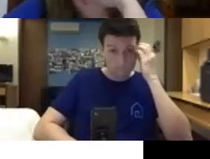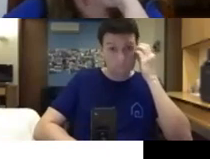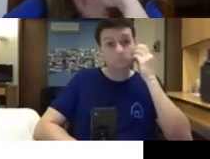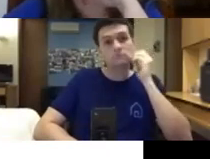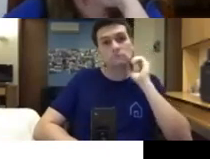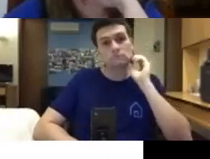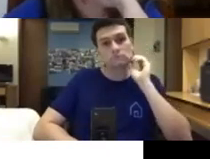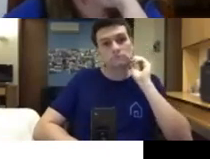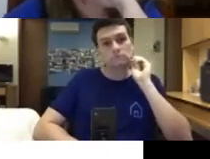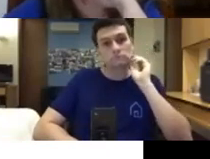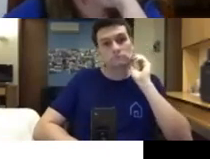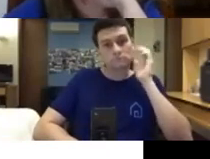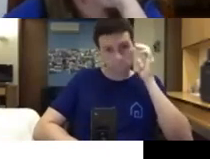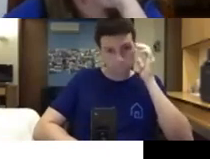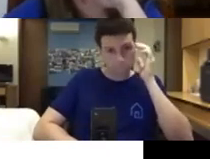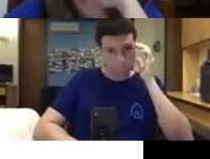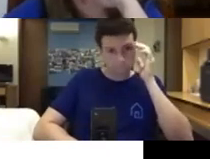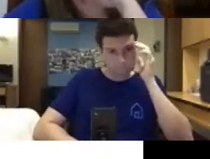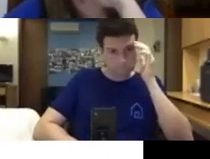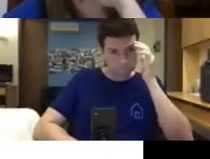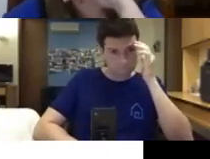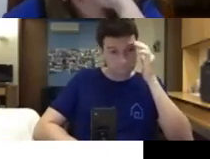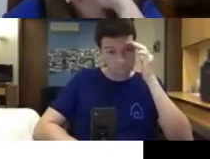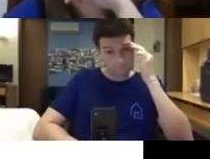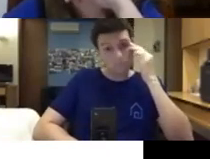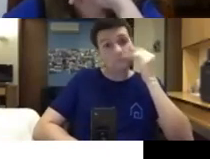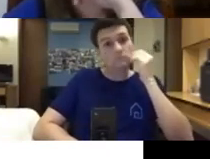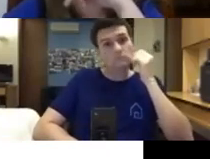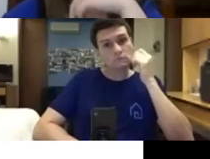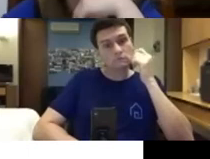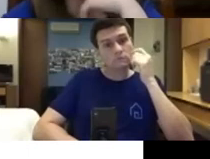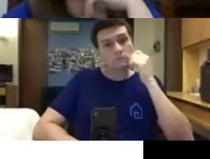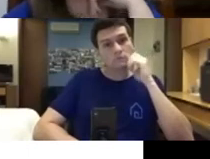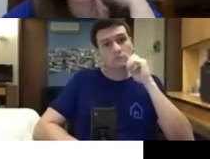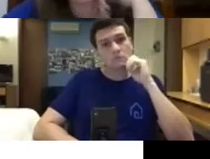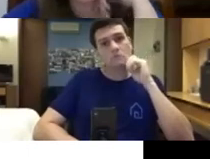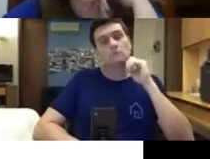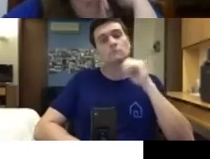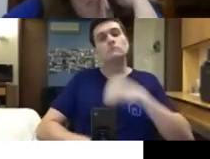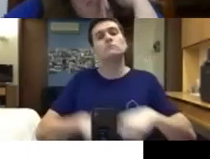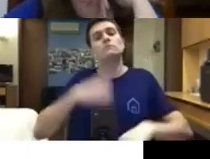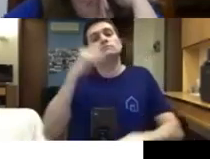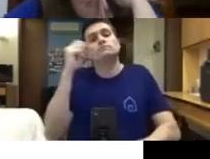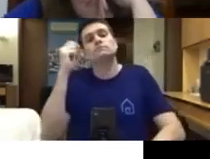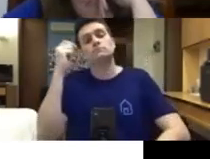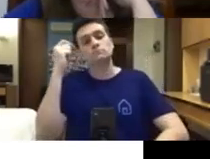conseguiu diminuir 600 graus Celsius quase, né? Claro que por um período e tal, muito rápido, né?